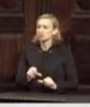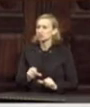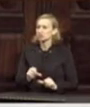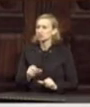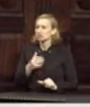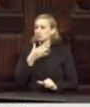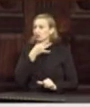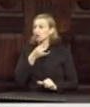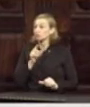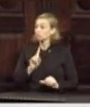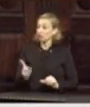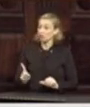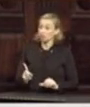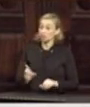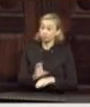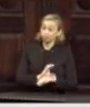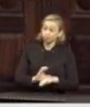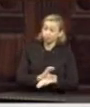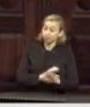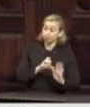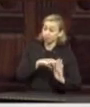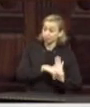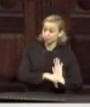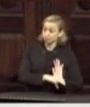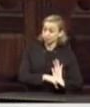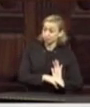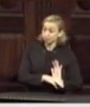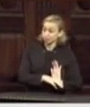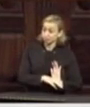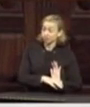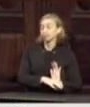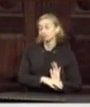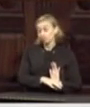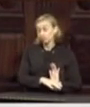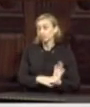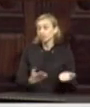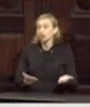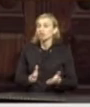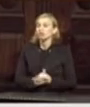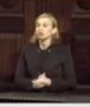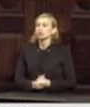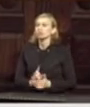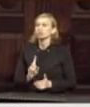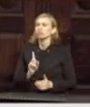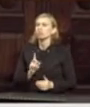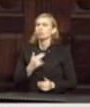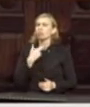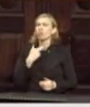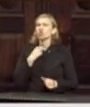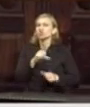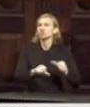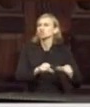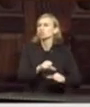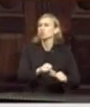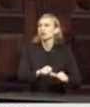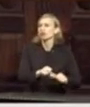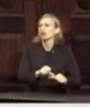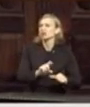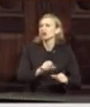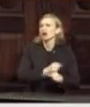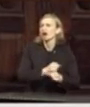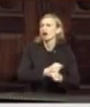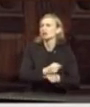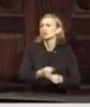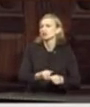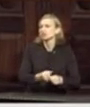uma emenda constitucional que depois não vai ser alterada nos próximos anos, talvez